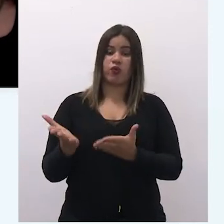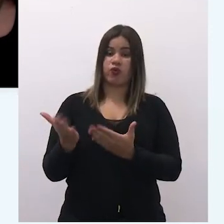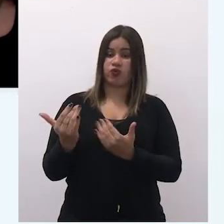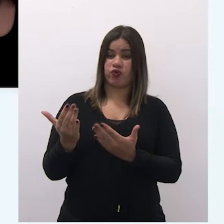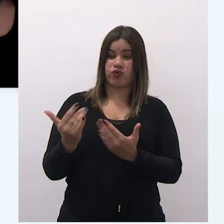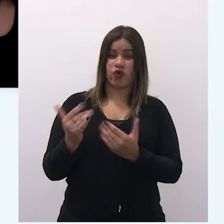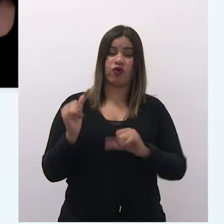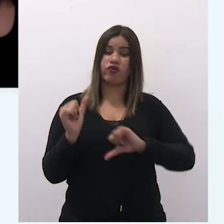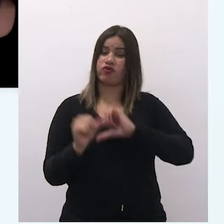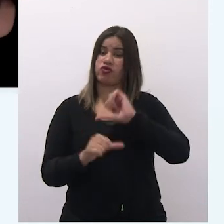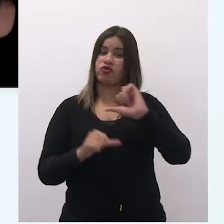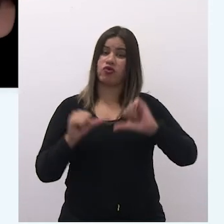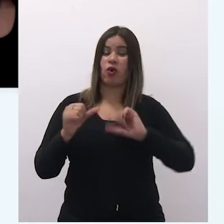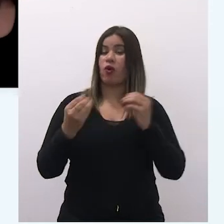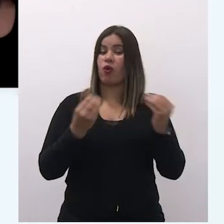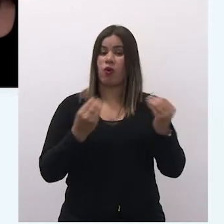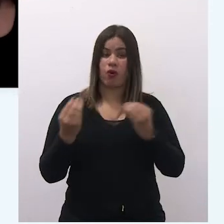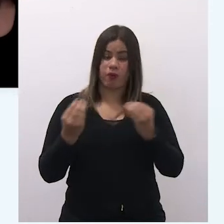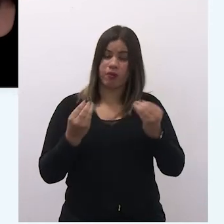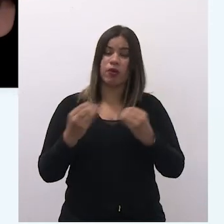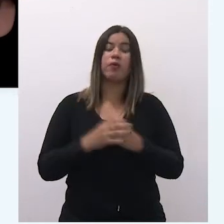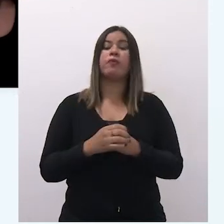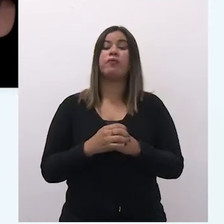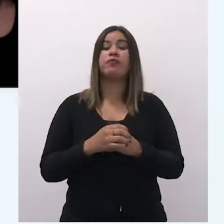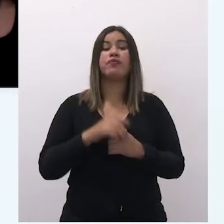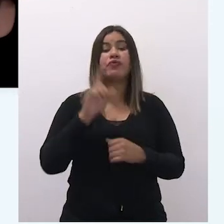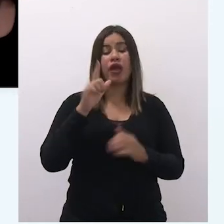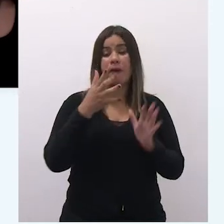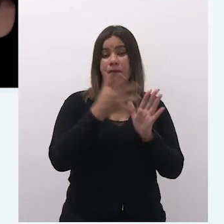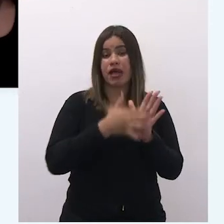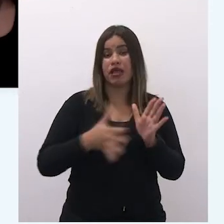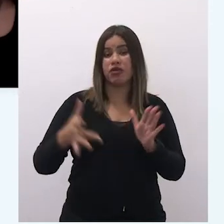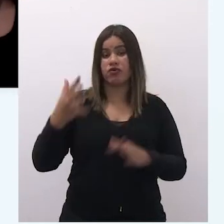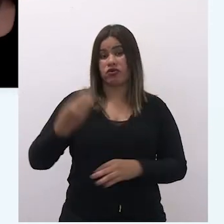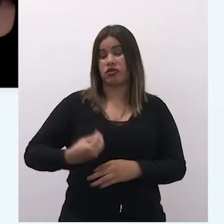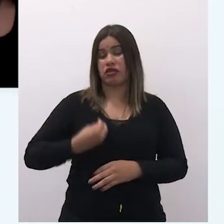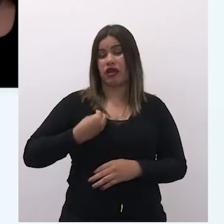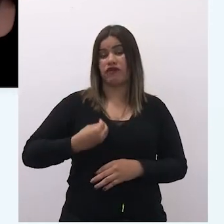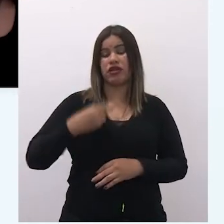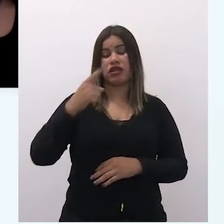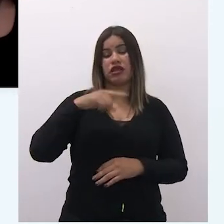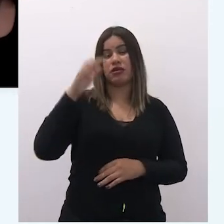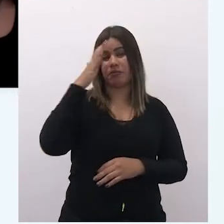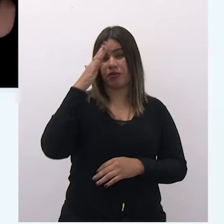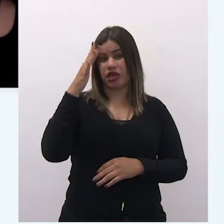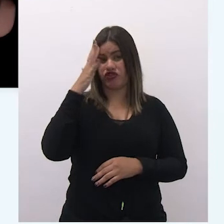muito pelo contrário, é uma fase da vida que, se a gente pensar,